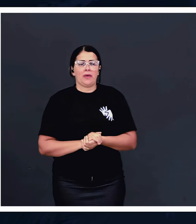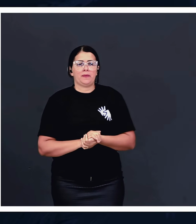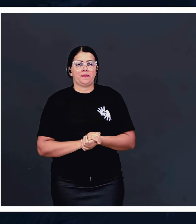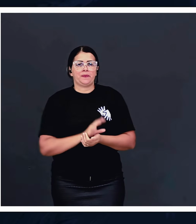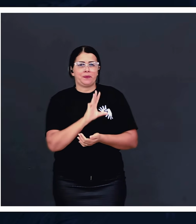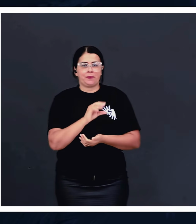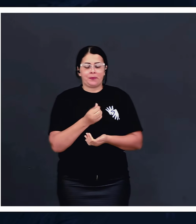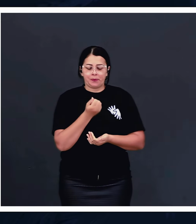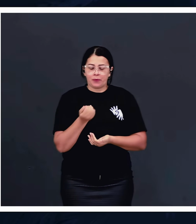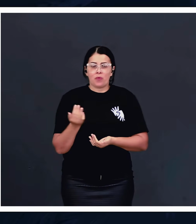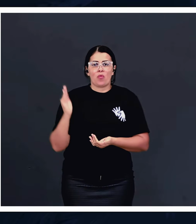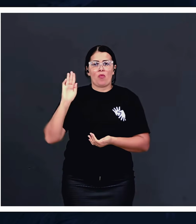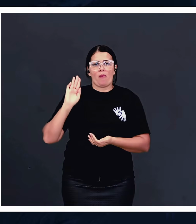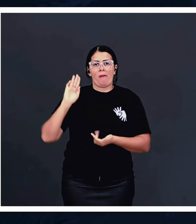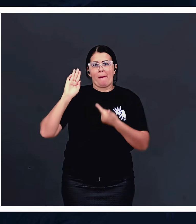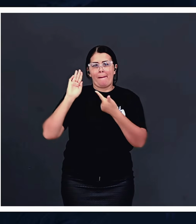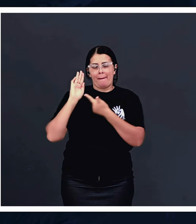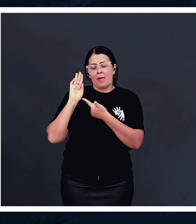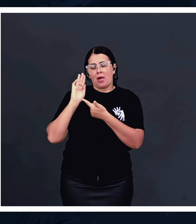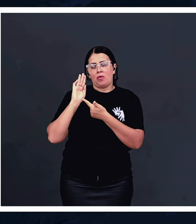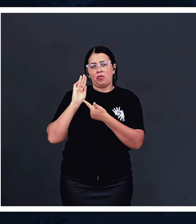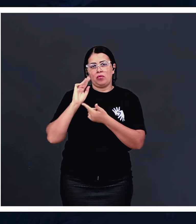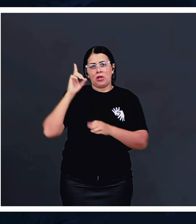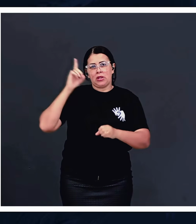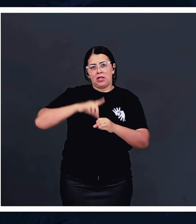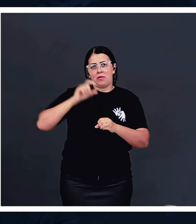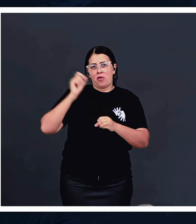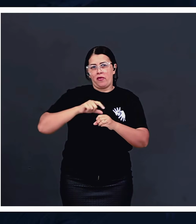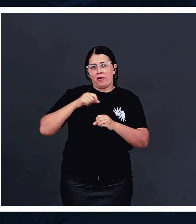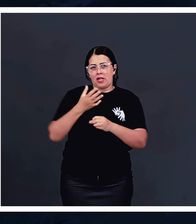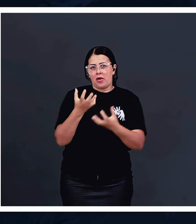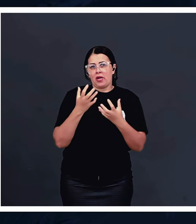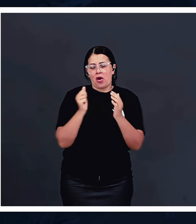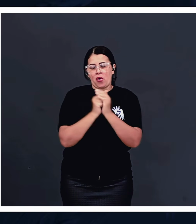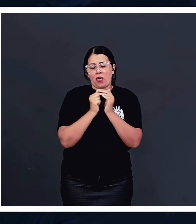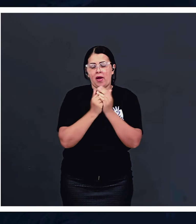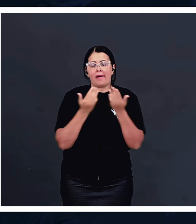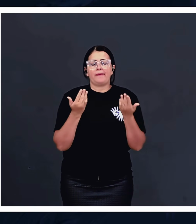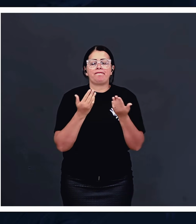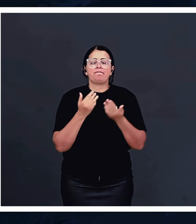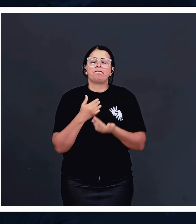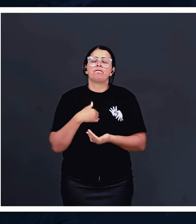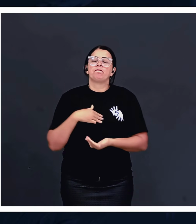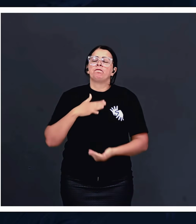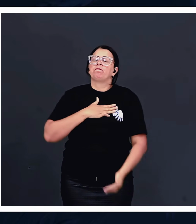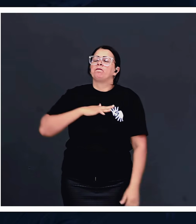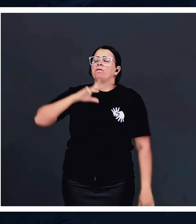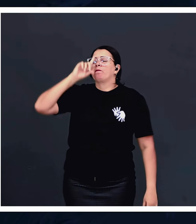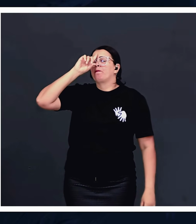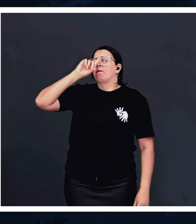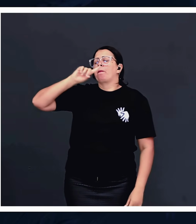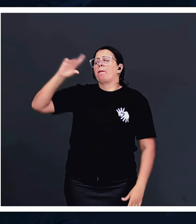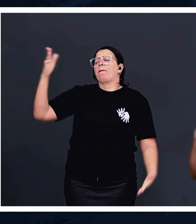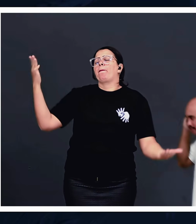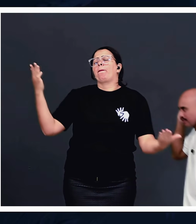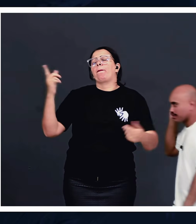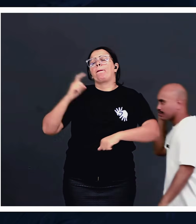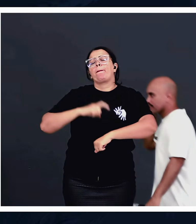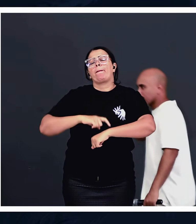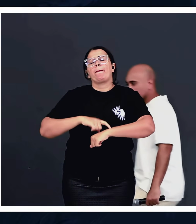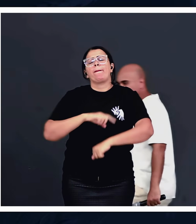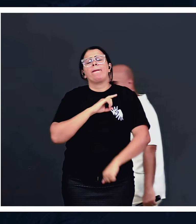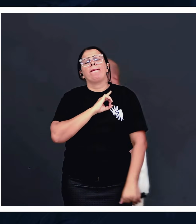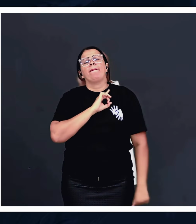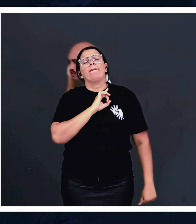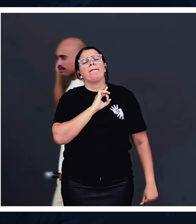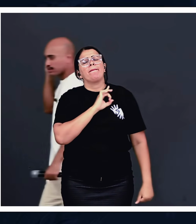dízimo, sua oferta. Eu quero orar pela sua vida. Meu Deus, eu oro nesse momento pela vida de